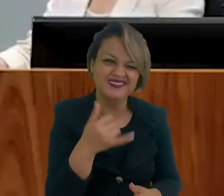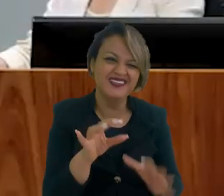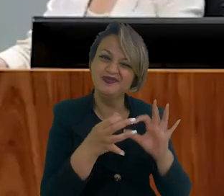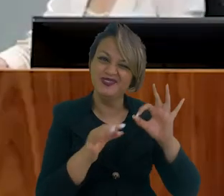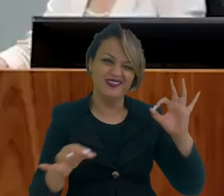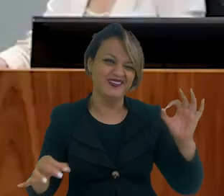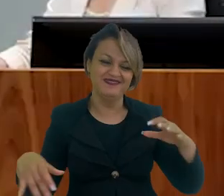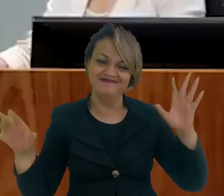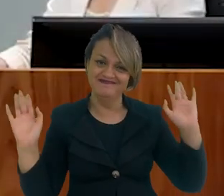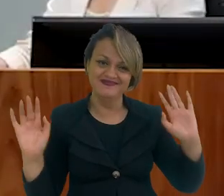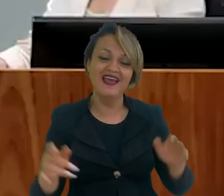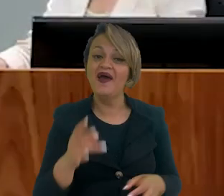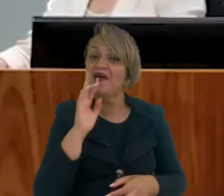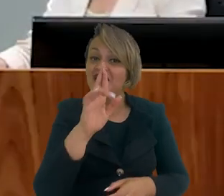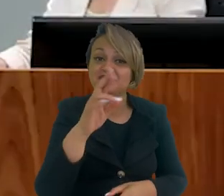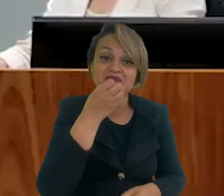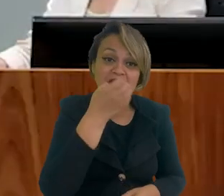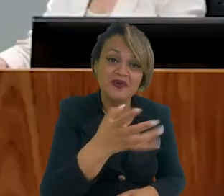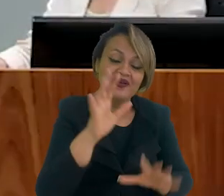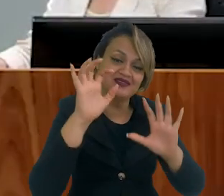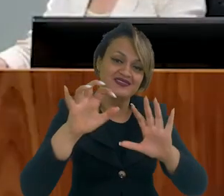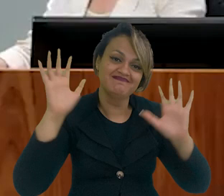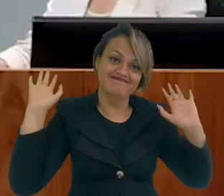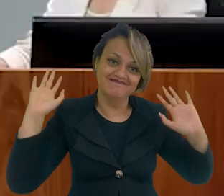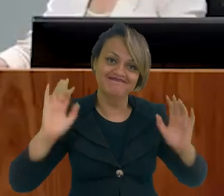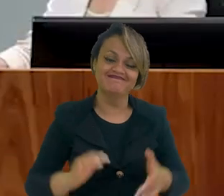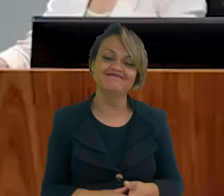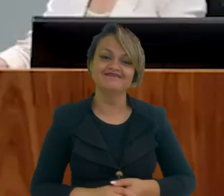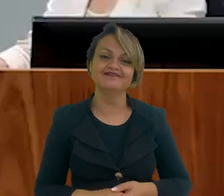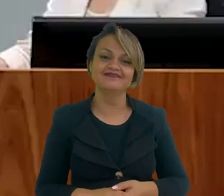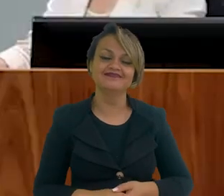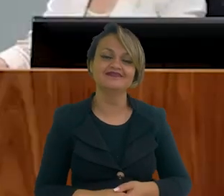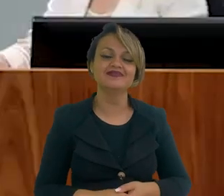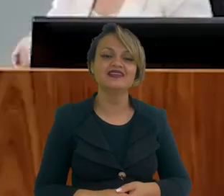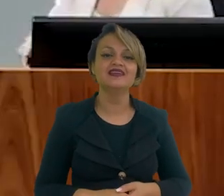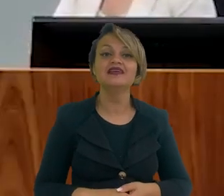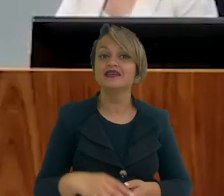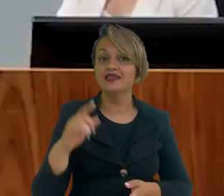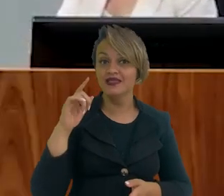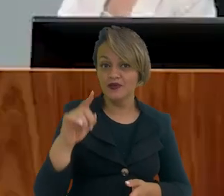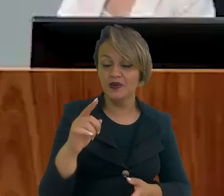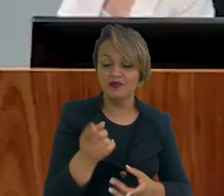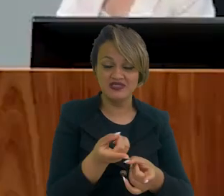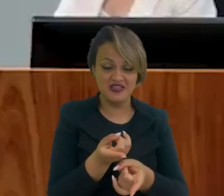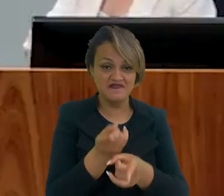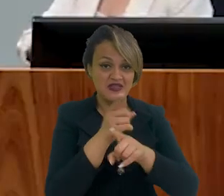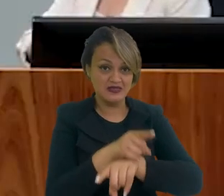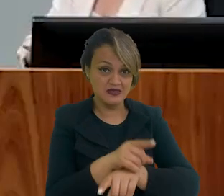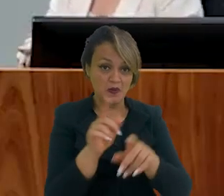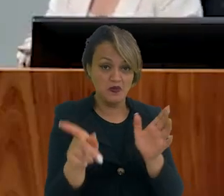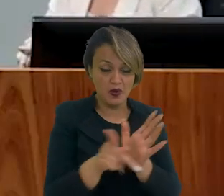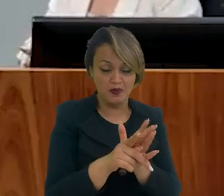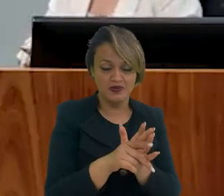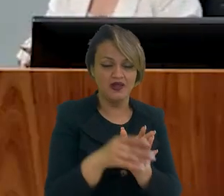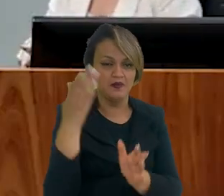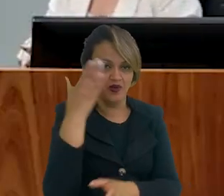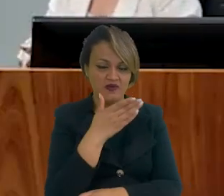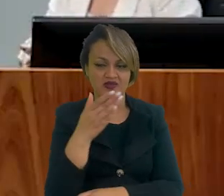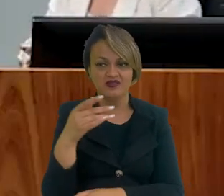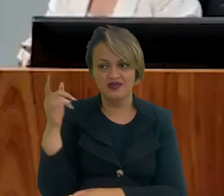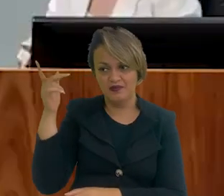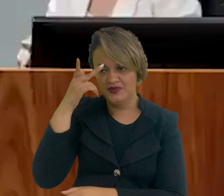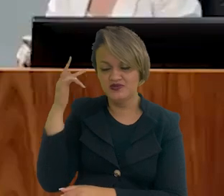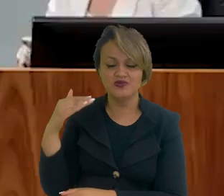falta realmente melhor responder ações nesse respeito Desculpa acho que é melhor resposta que eu poderia dar no momento esse respeito